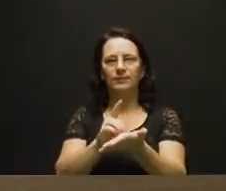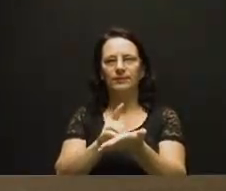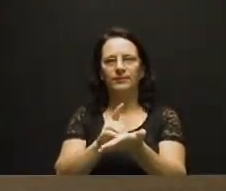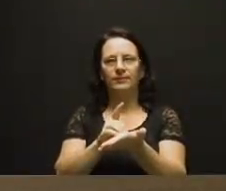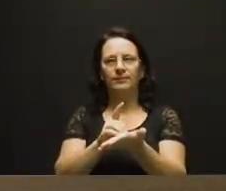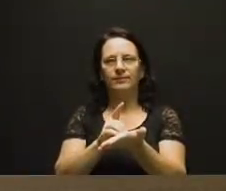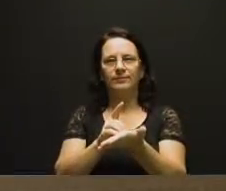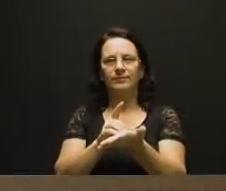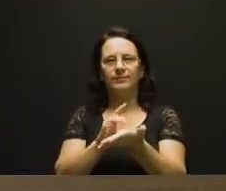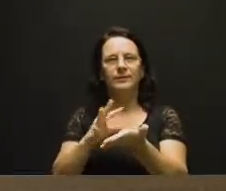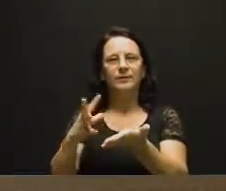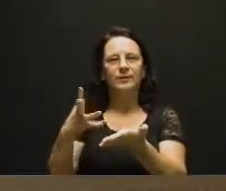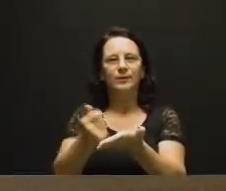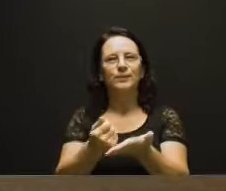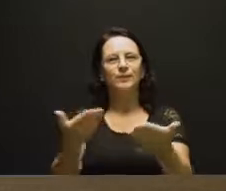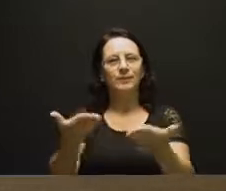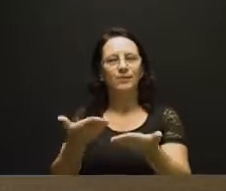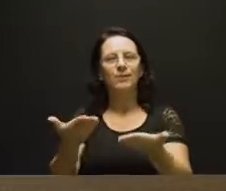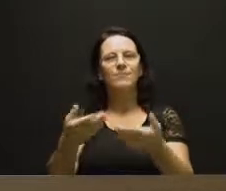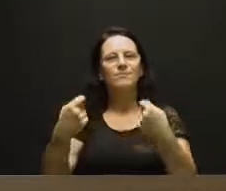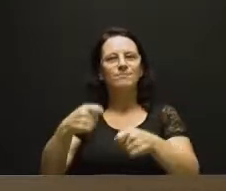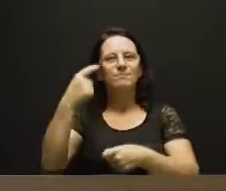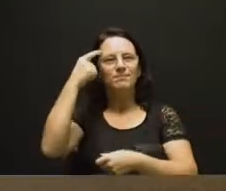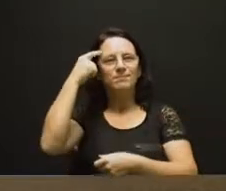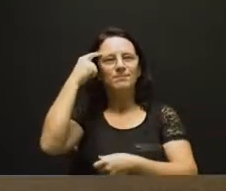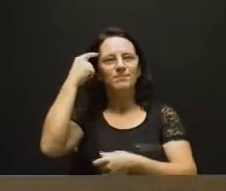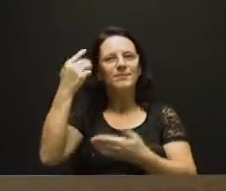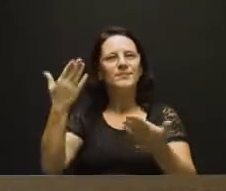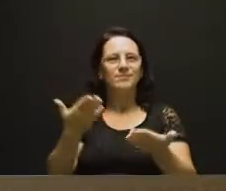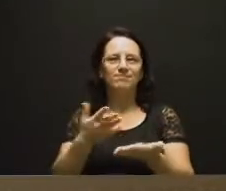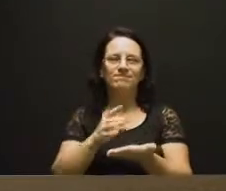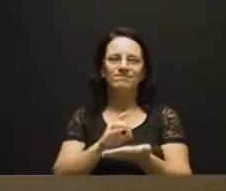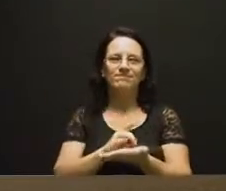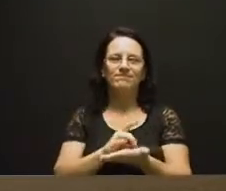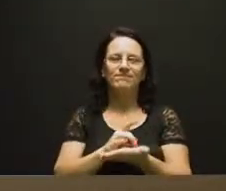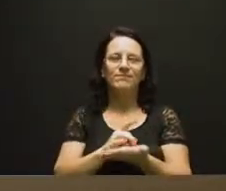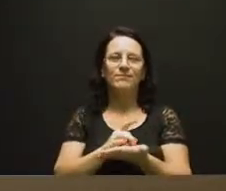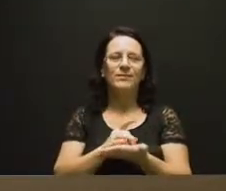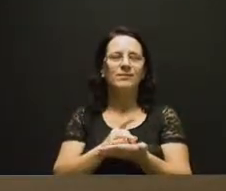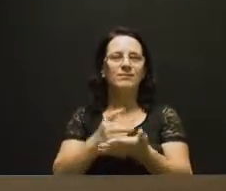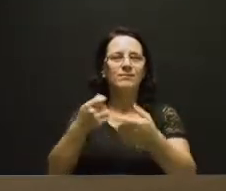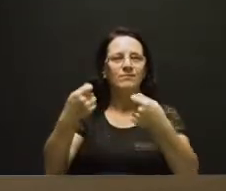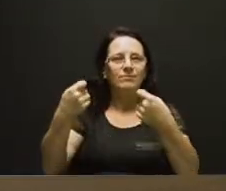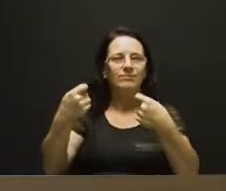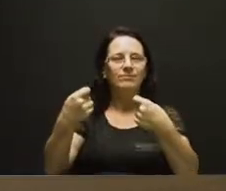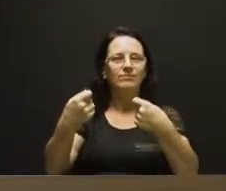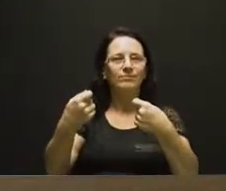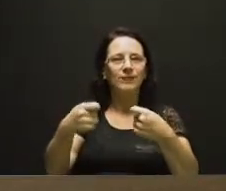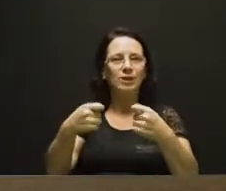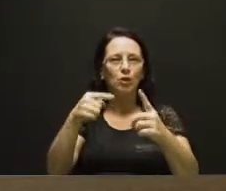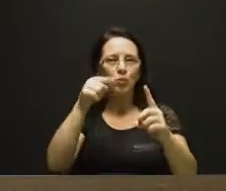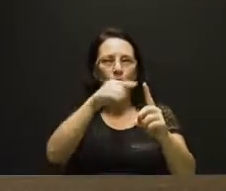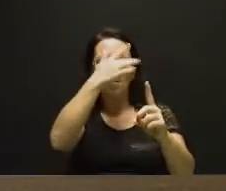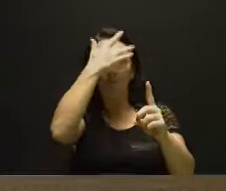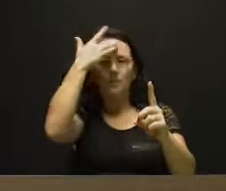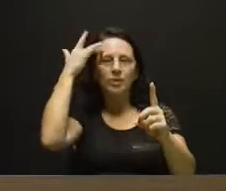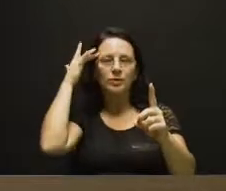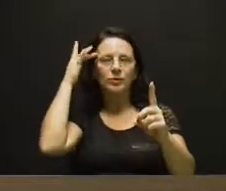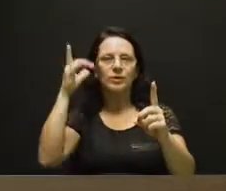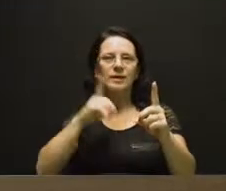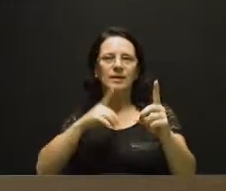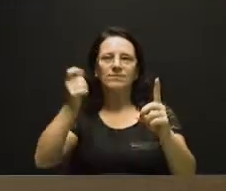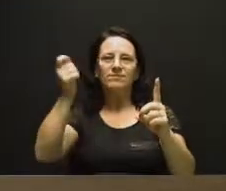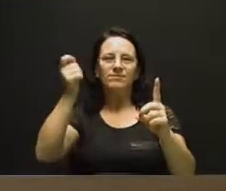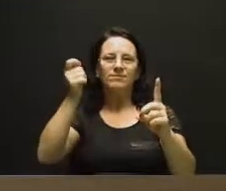agora tem que ser revisto só por muita necessidade uma pessoa vai ser considerado